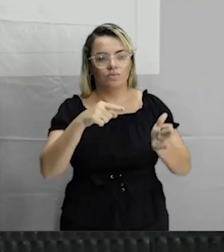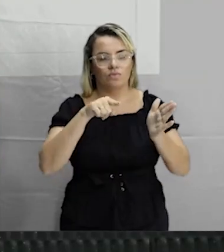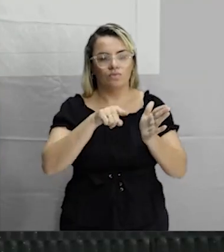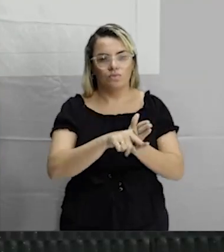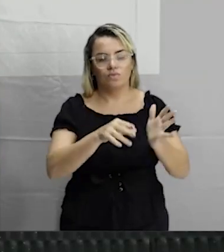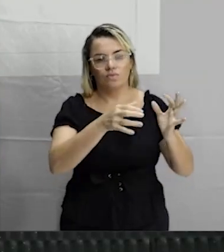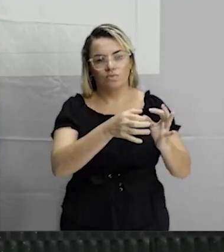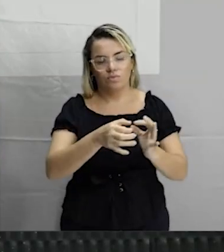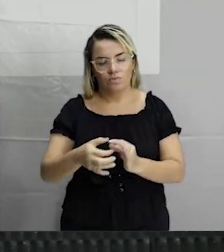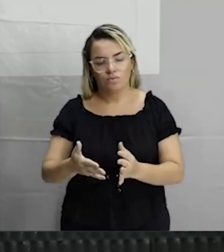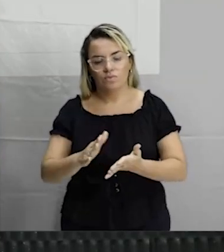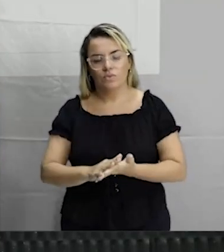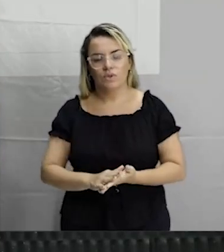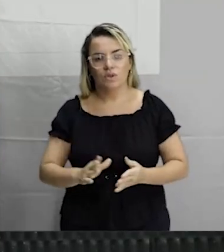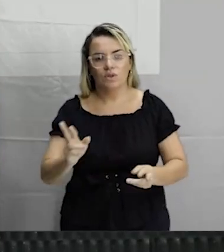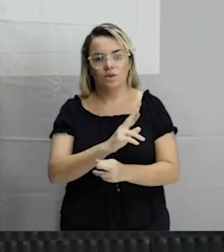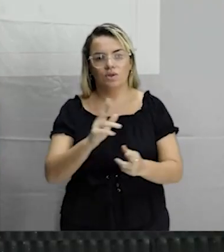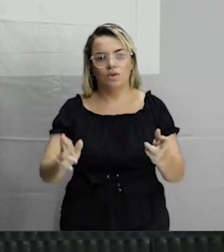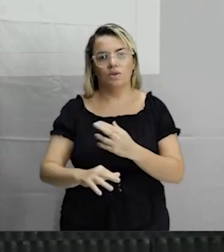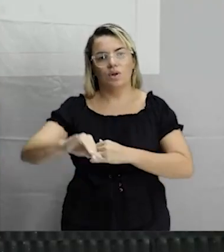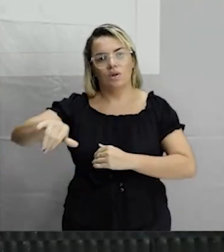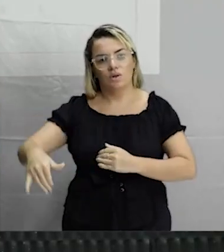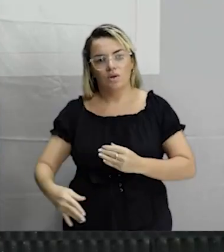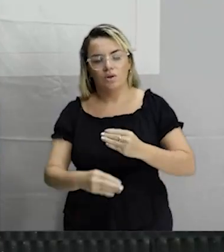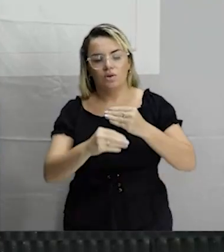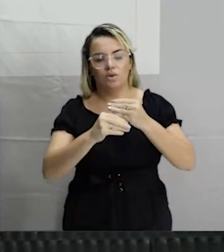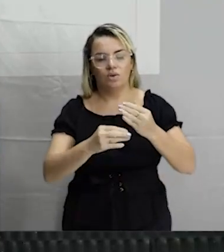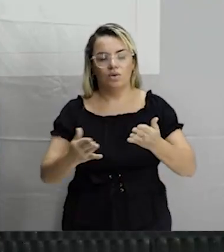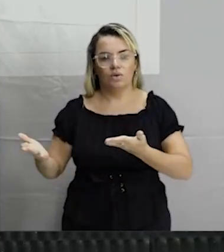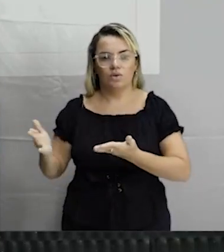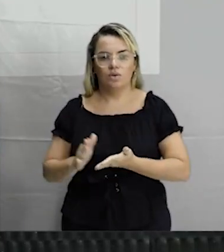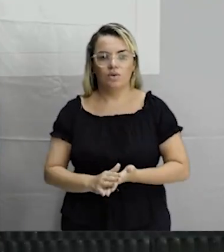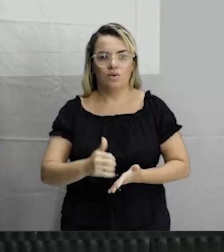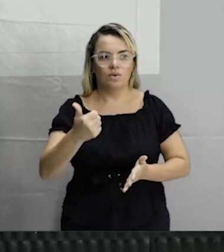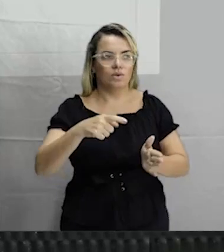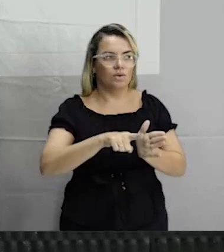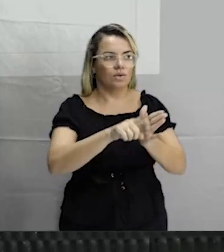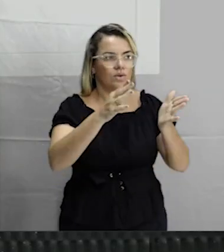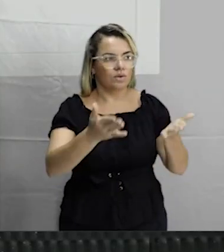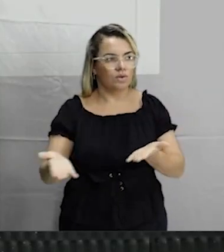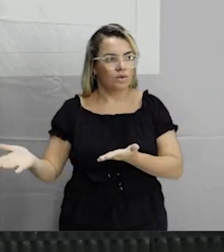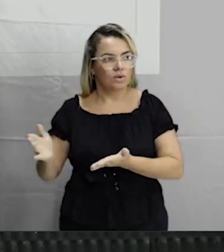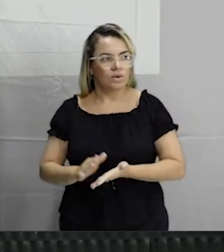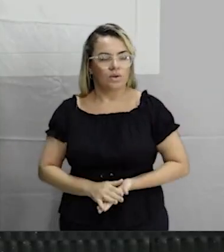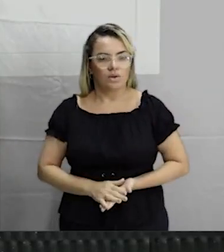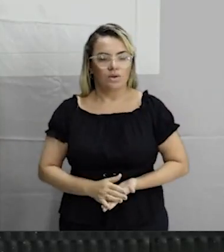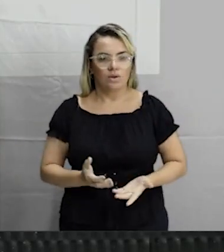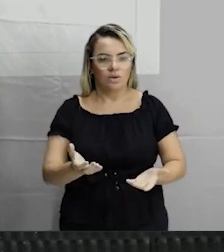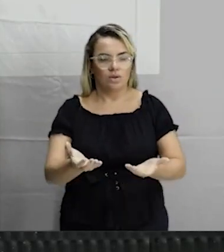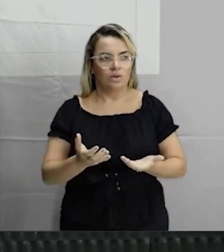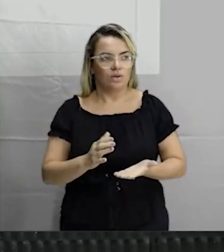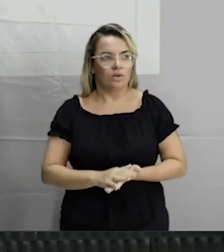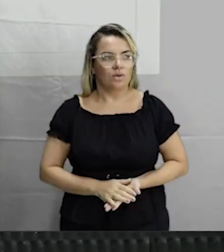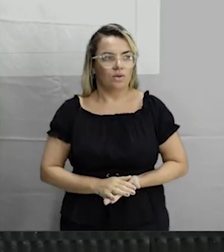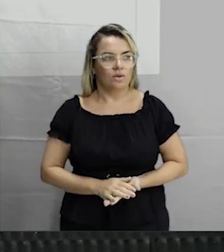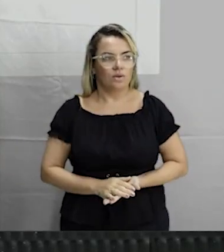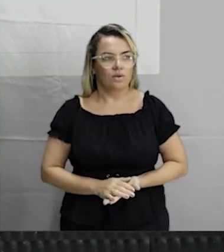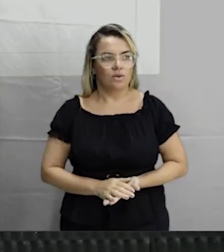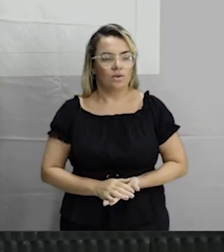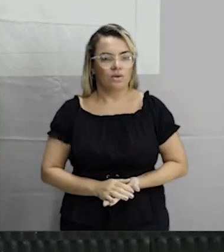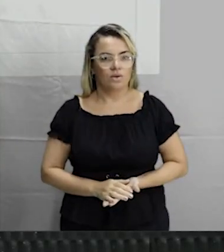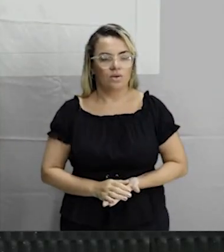aí de juro composto. Beleza? Então, vamos aqui para a nossa primeira questão. Ele quer saber o seguinte.